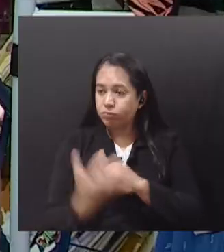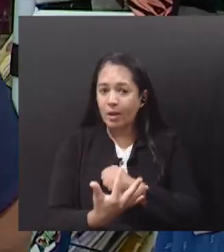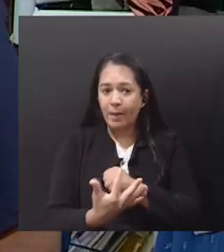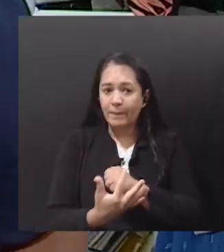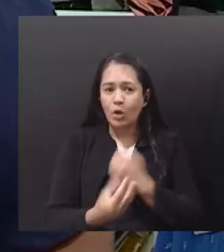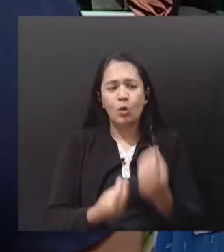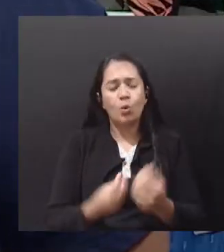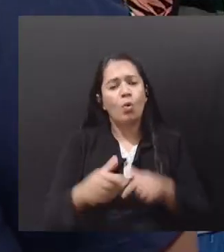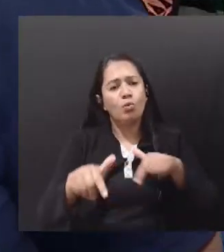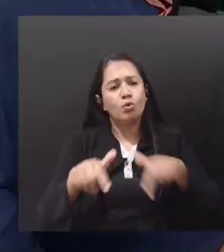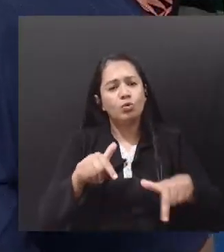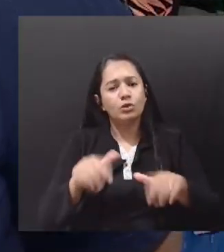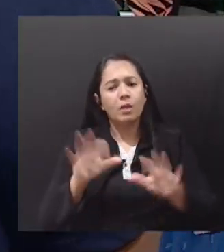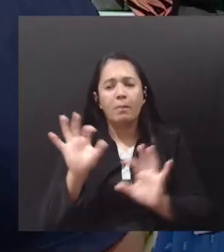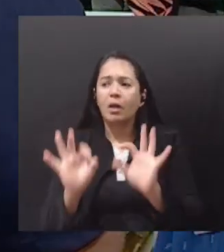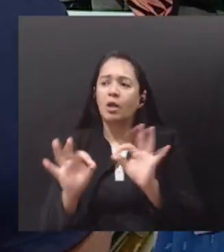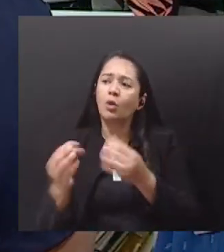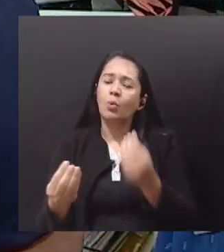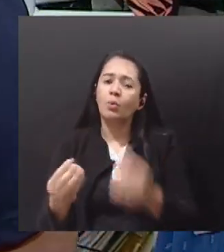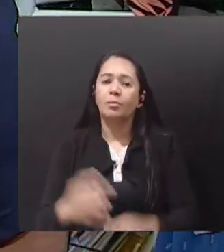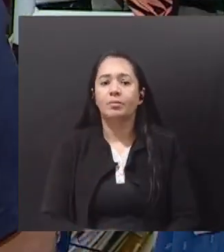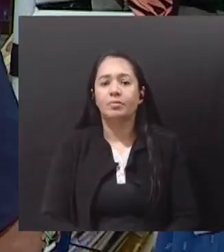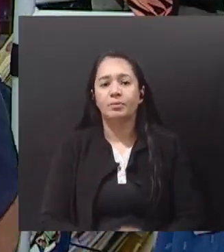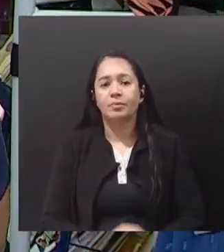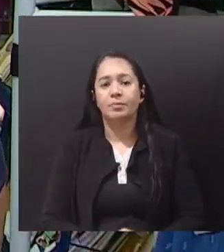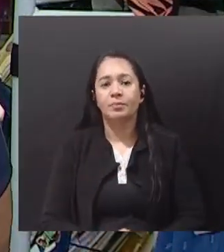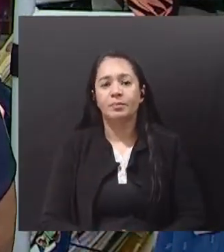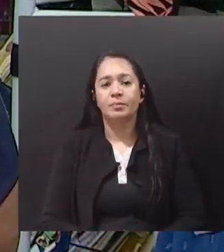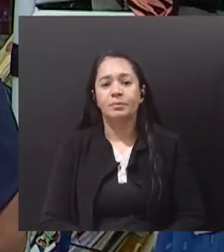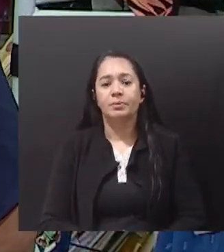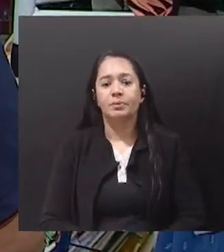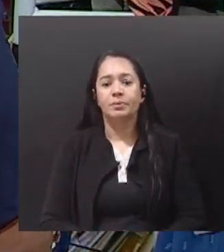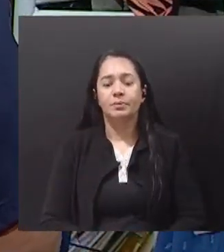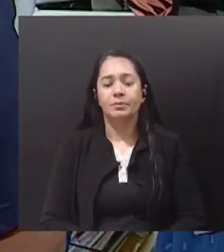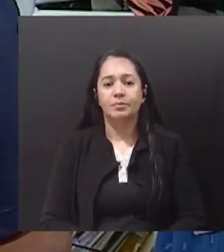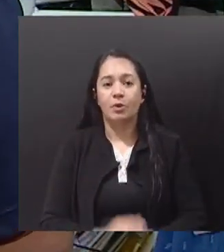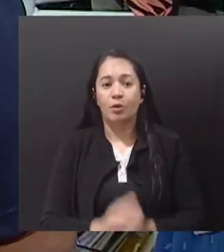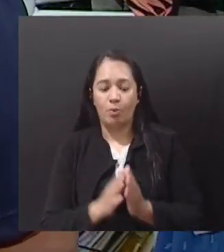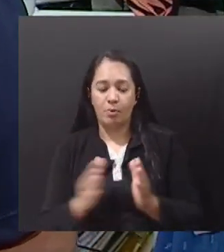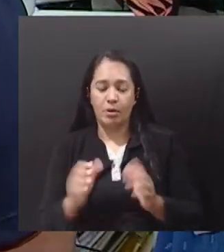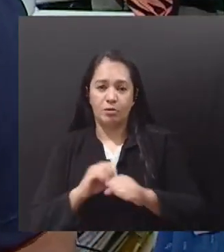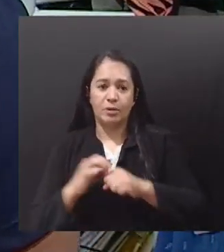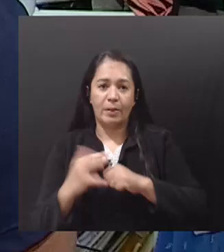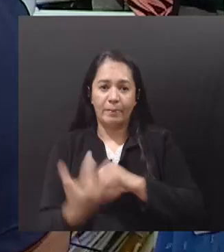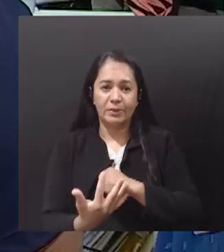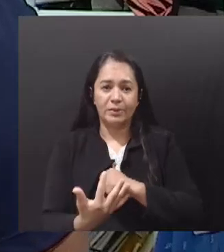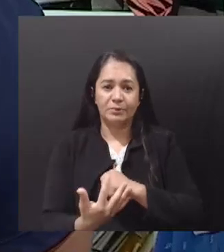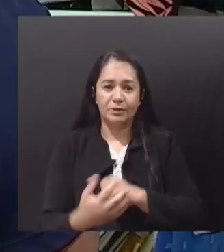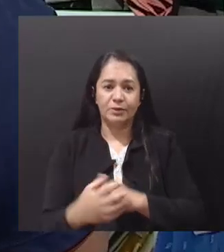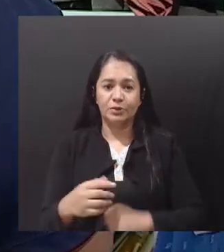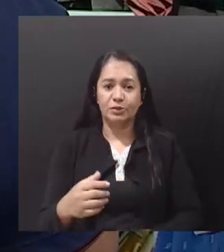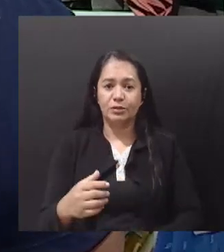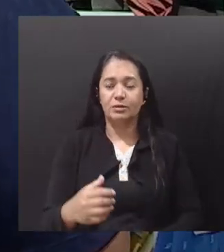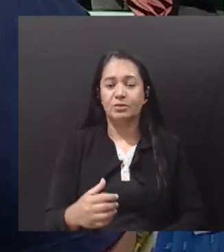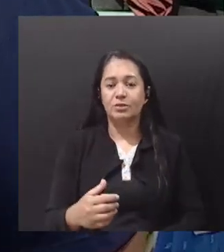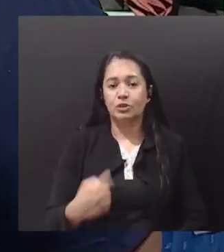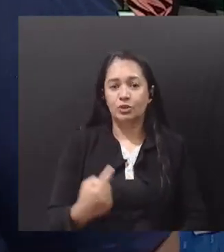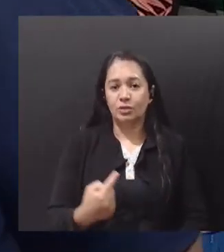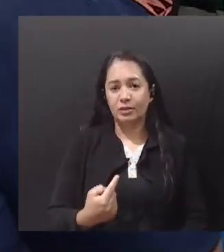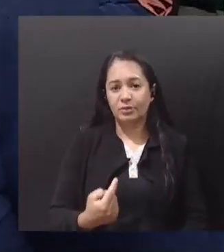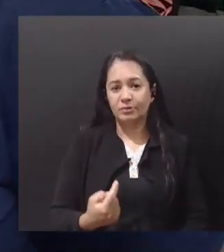trabalho foi organizado? Então, na pandemia, a gente ficou, no primeiro momento, assim, né?